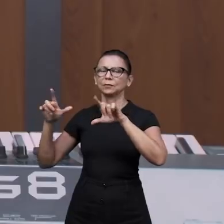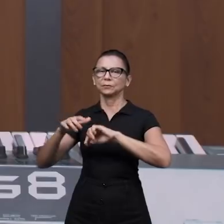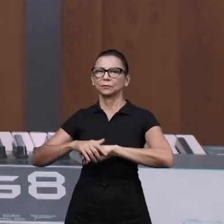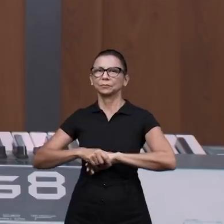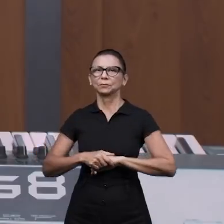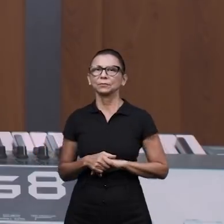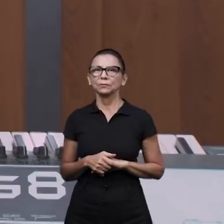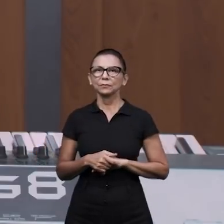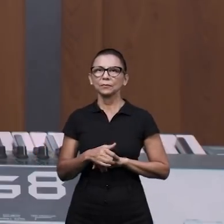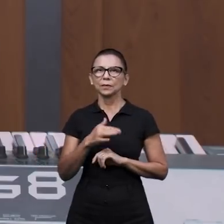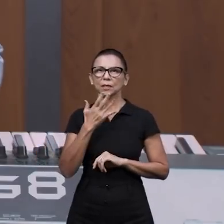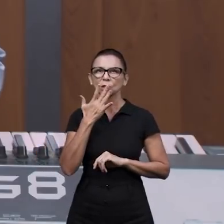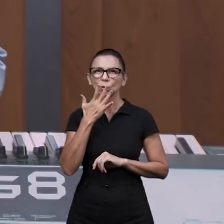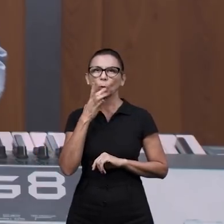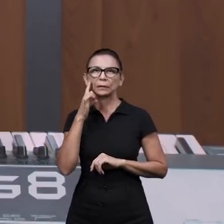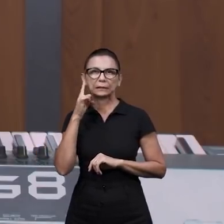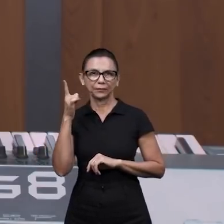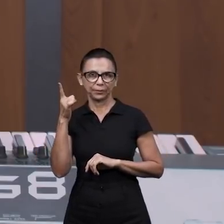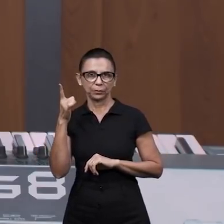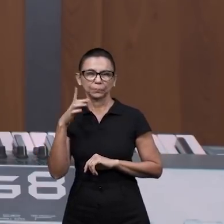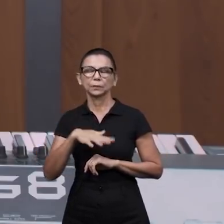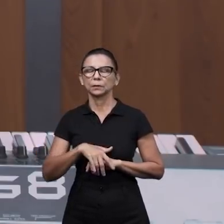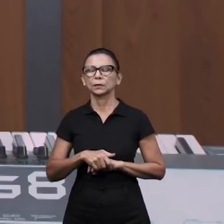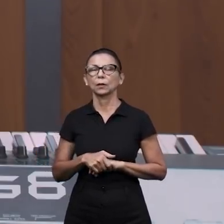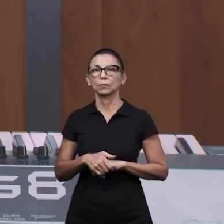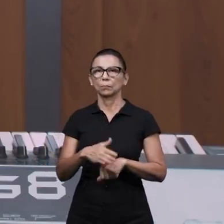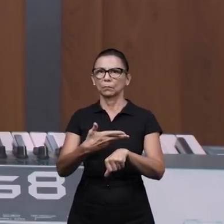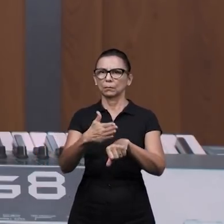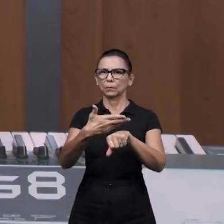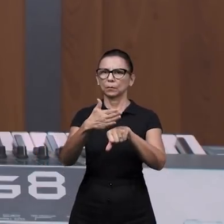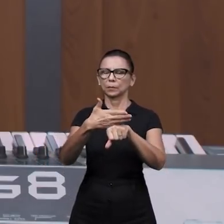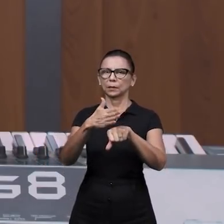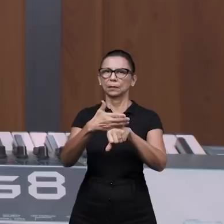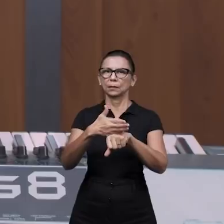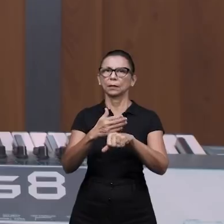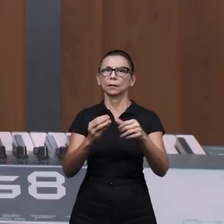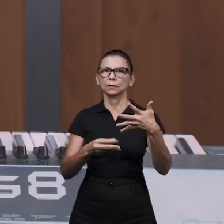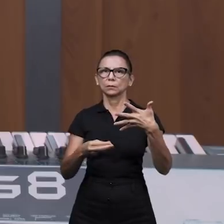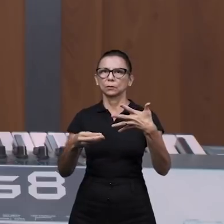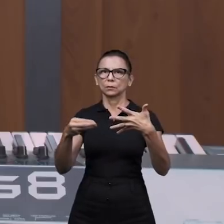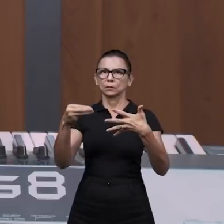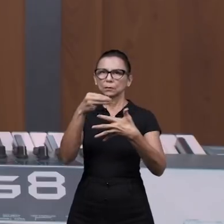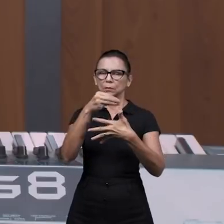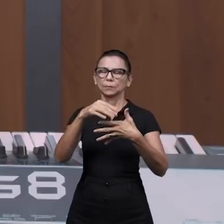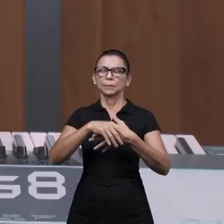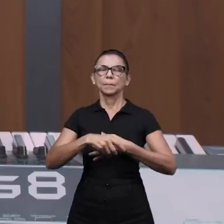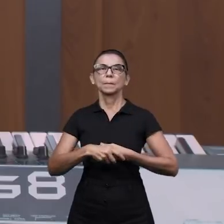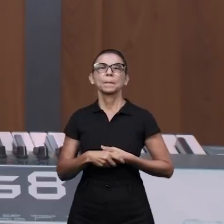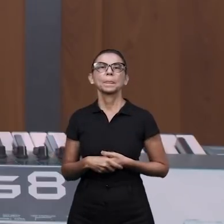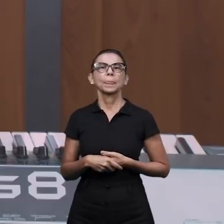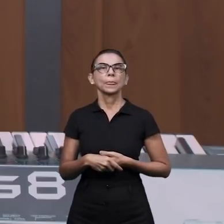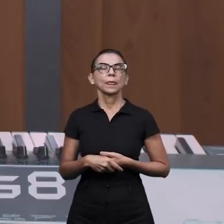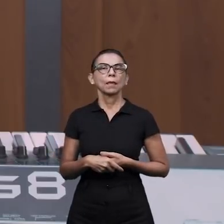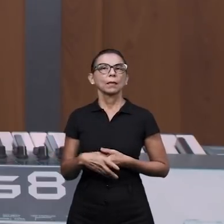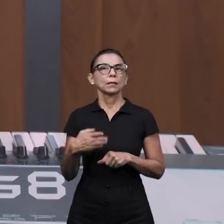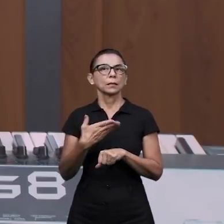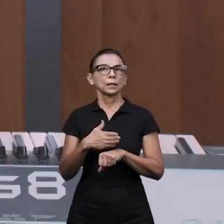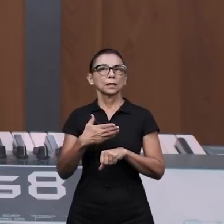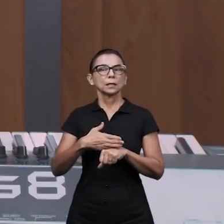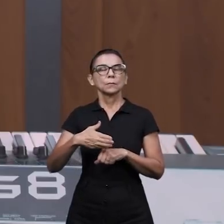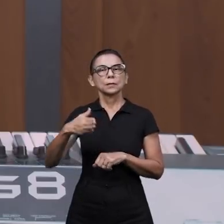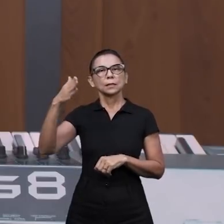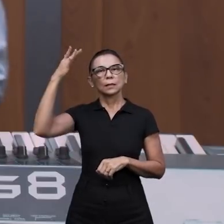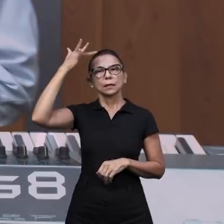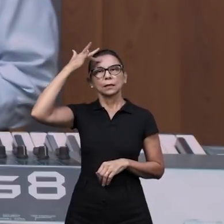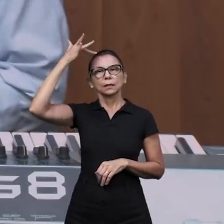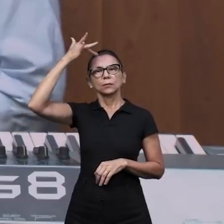E assim vai, tá bom? Então gaste um tempo treinando a sua escala para que ela fique fluida, para que ela já fique